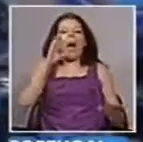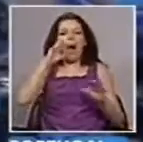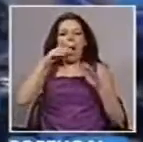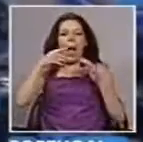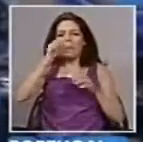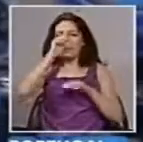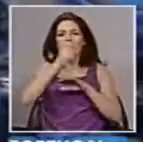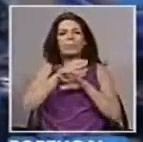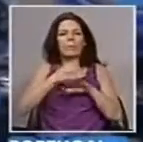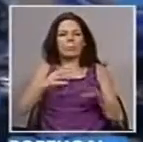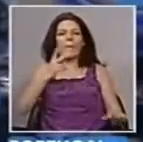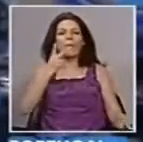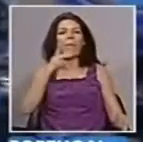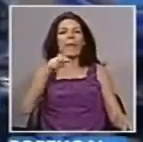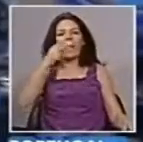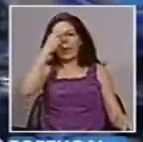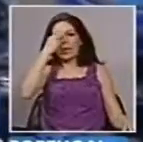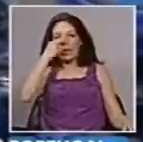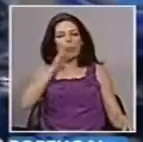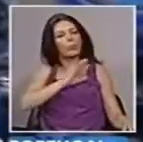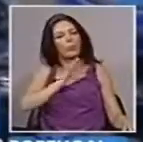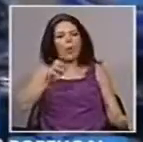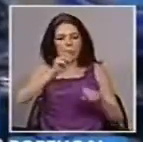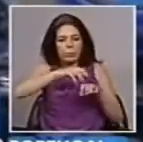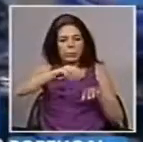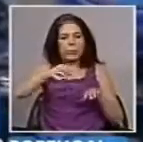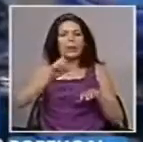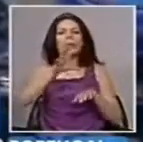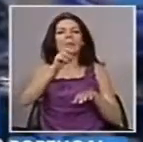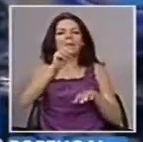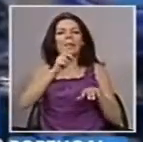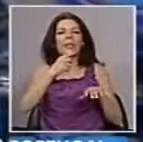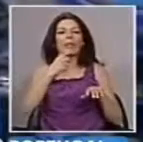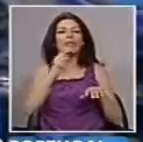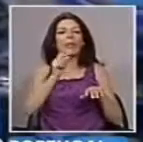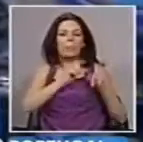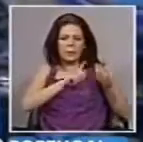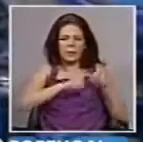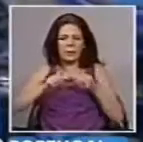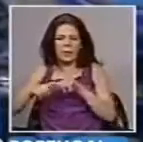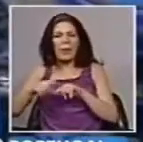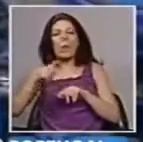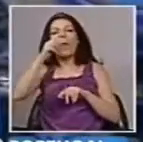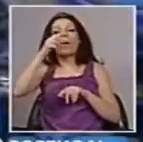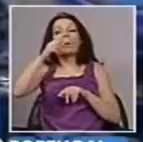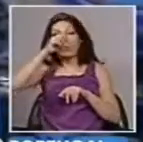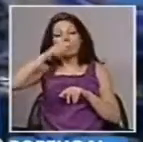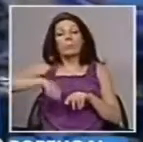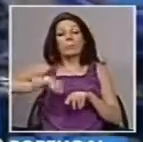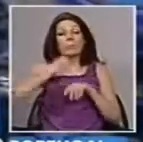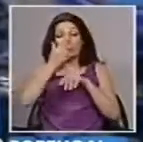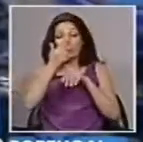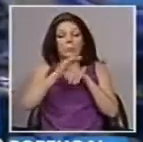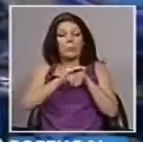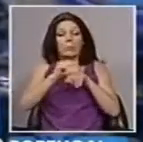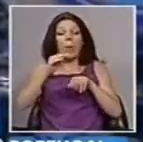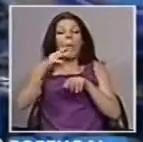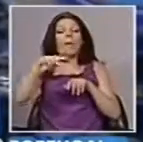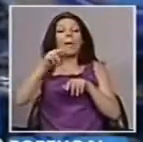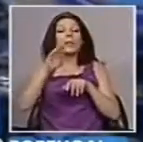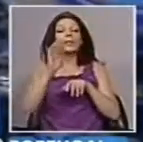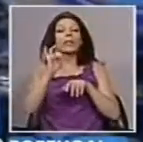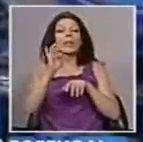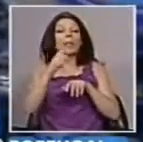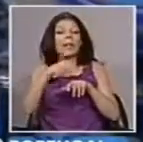estufas de ervas aromáticas de Viana do Castelo já se cultivam 16 espécies diferentes. O manjericão é então a erva mais